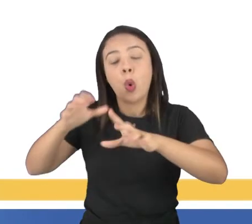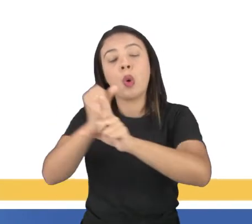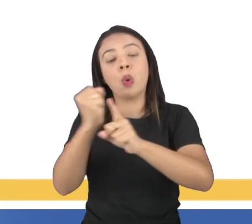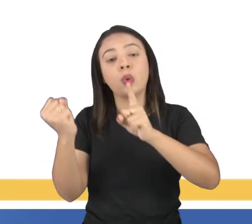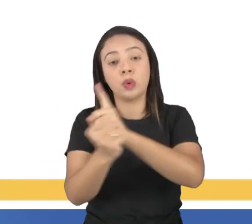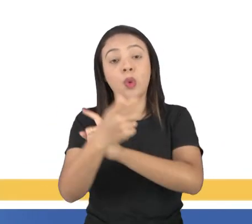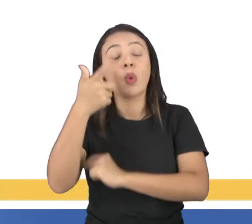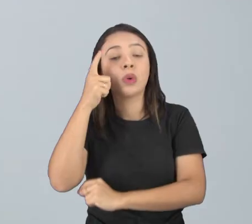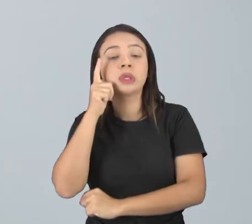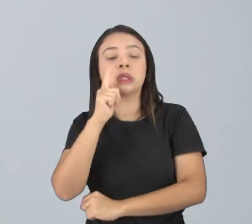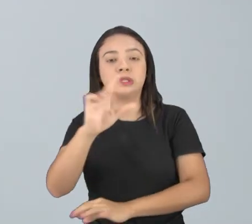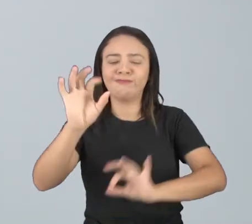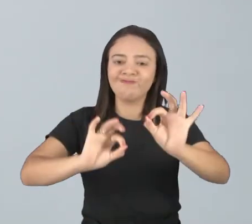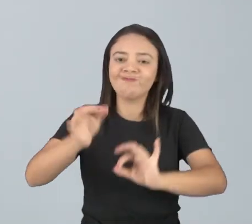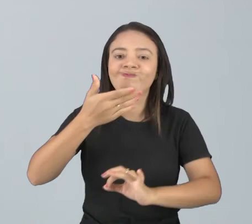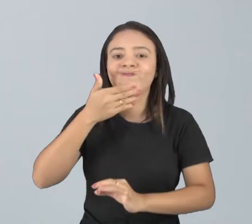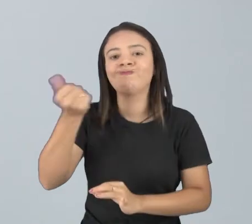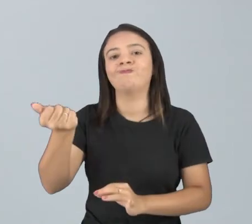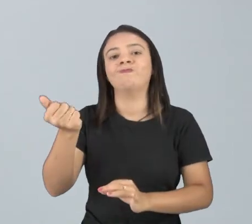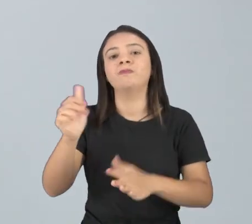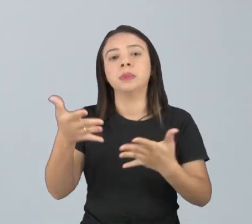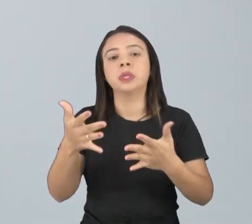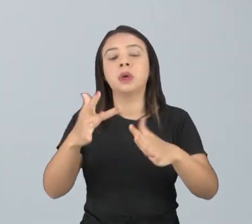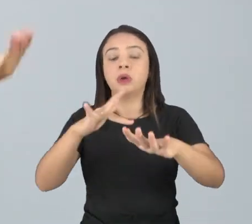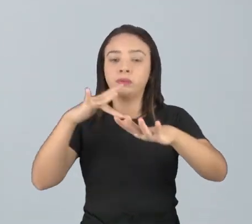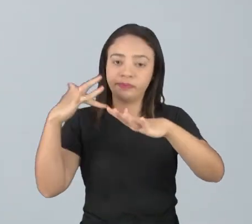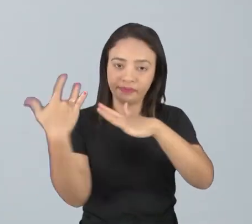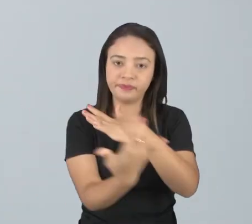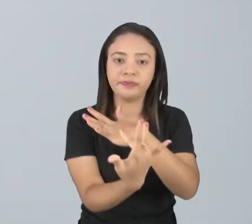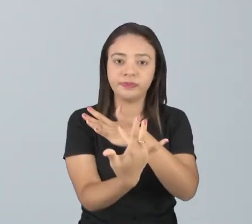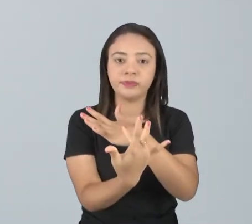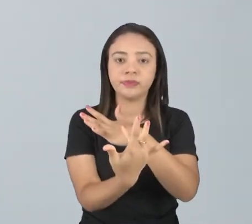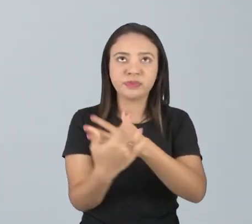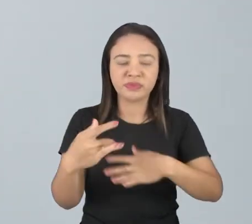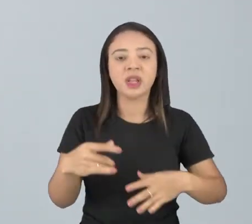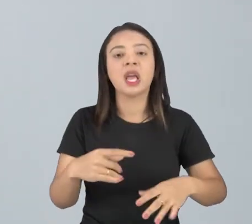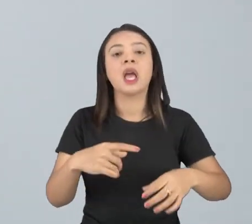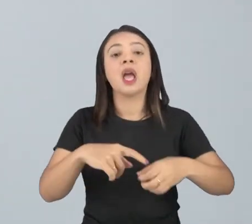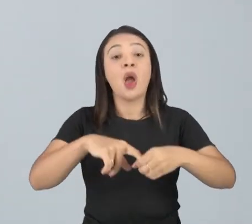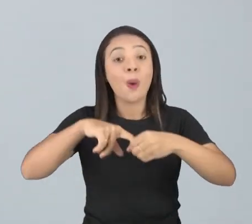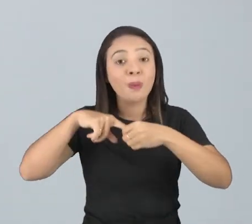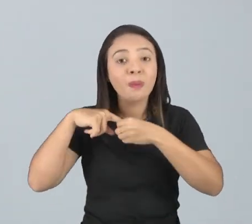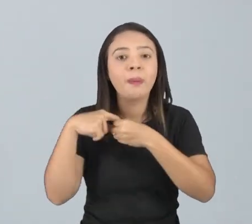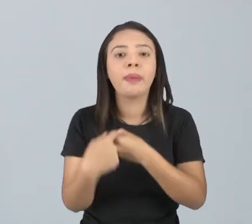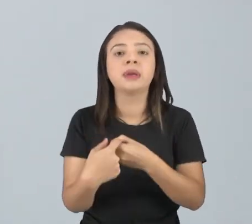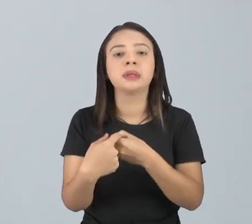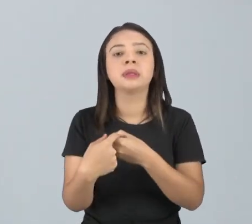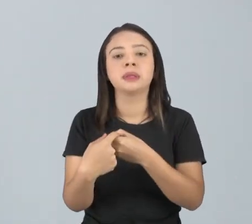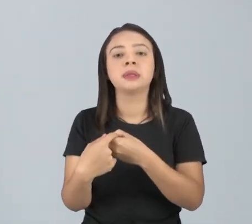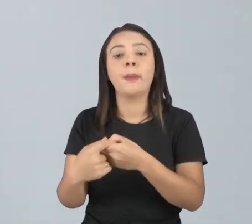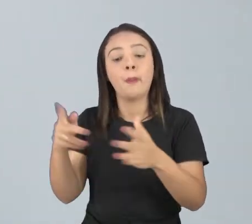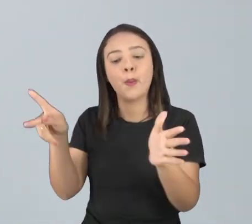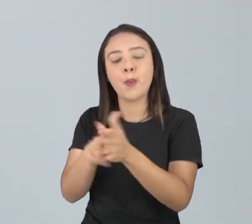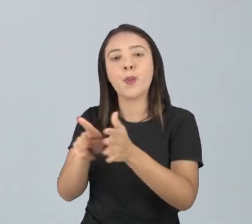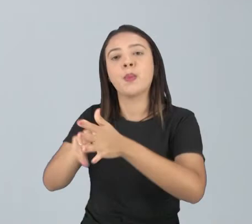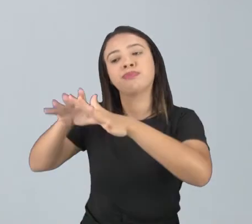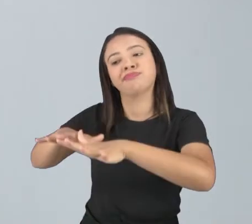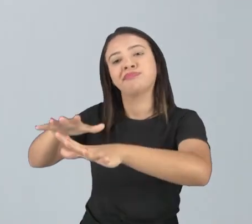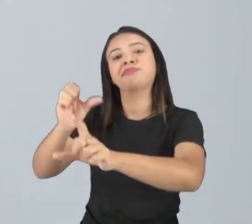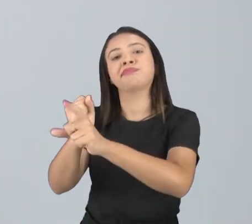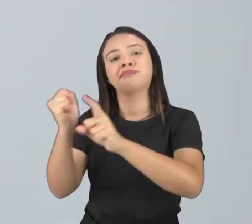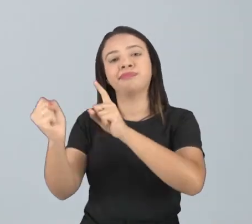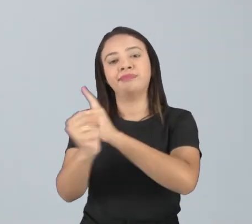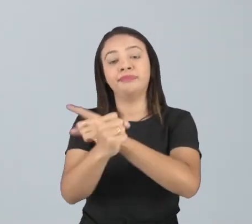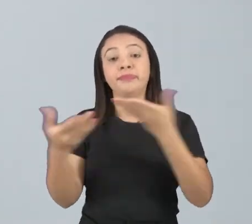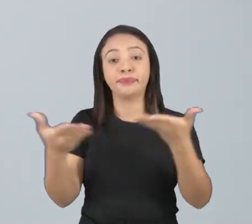atingirem mais militantes. Então a internet ela se tornou uma aliada muito profunda dentro desses movimentos sociais, certo? Vamos fazer